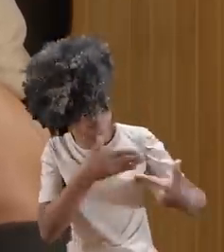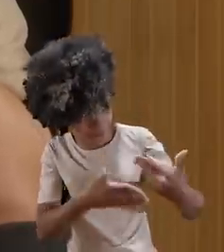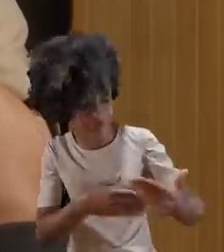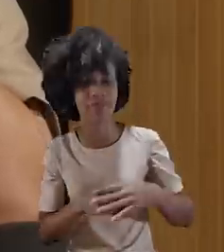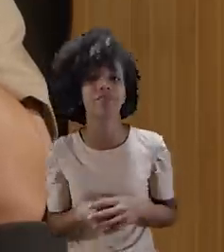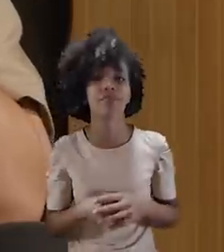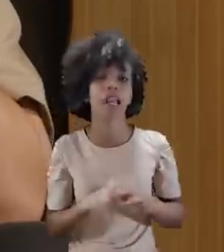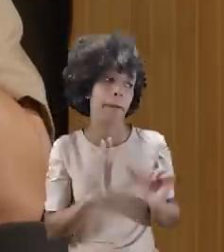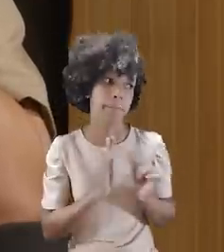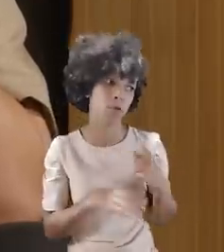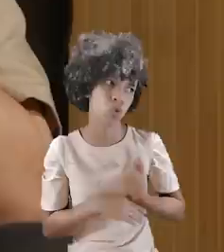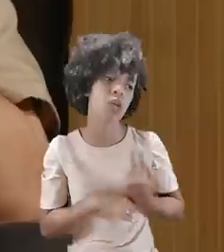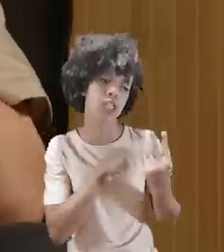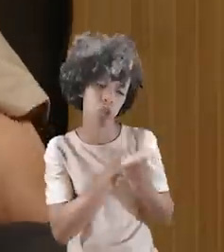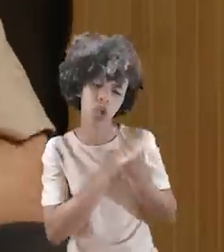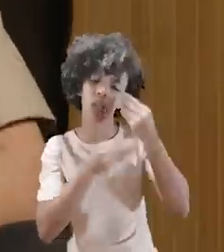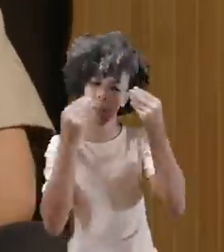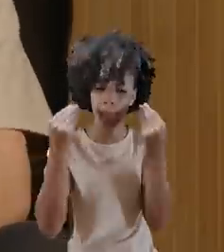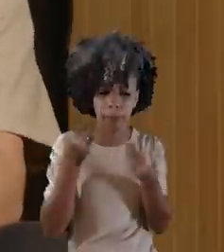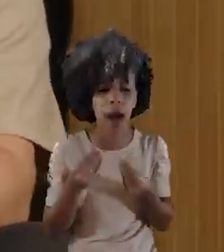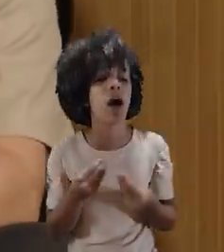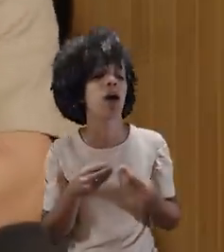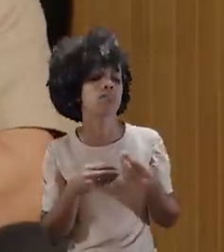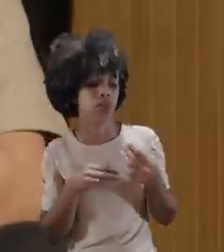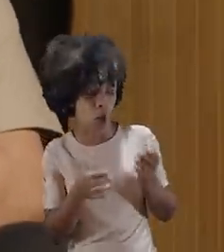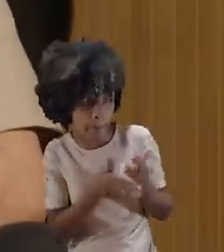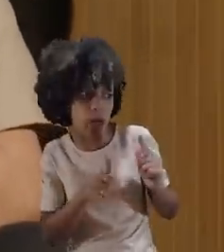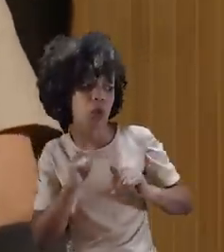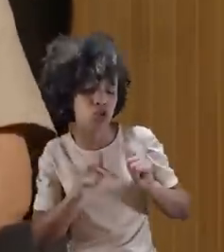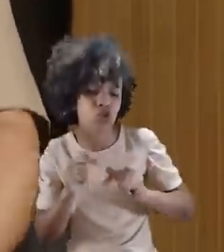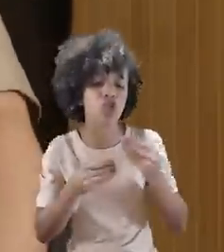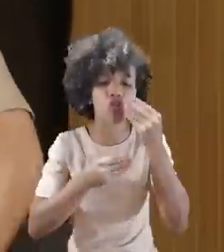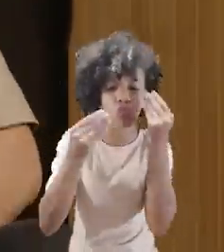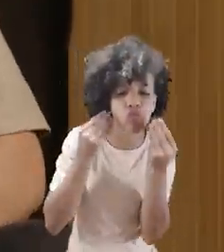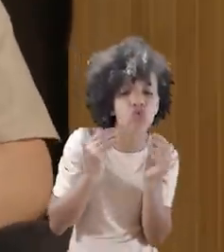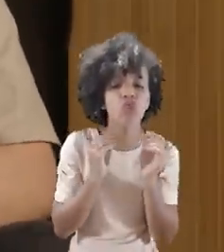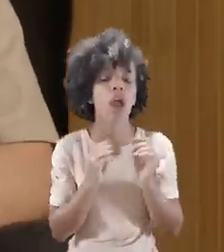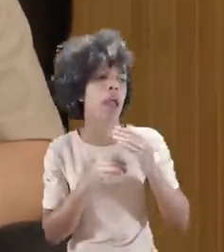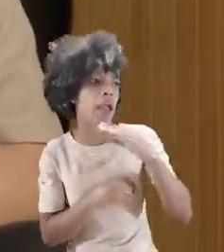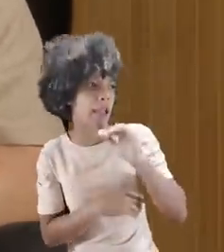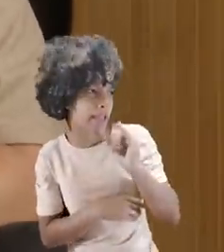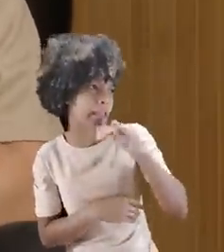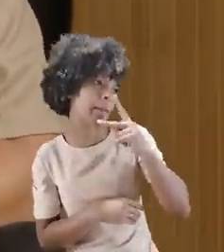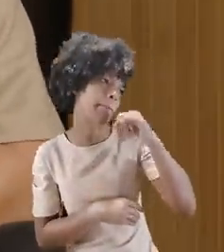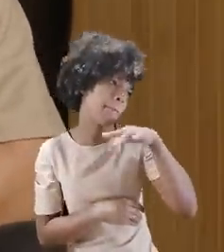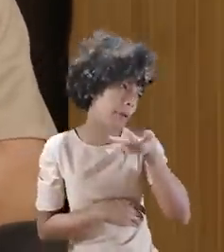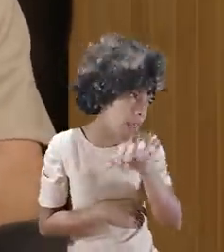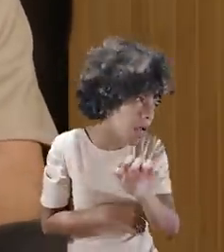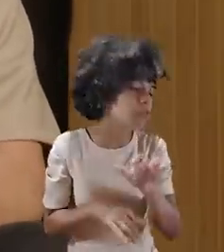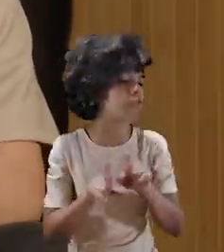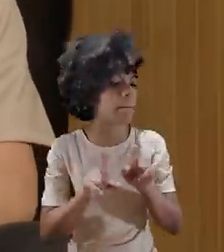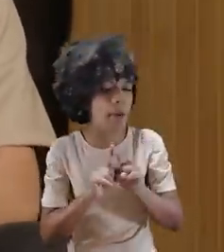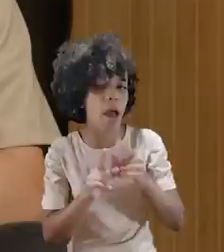anos a TV que a gente tá se cuidando mais está comprando produtinho fazendo implante para crescer